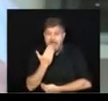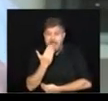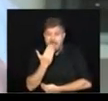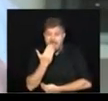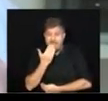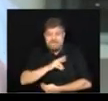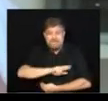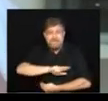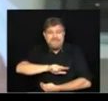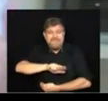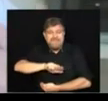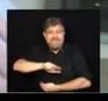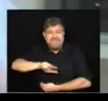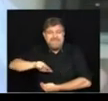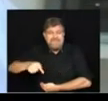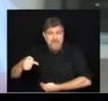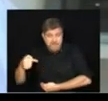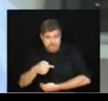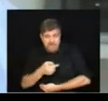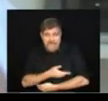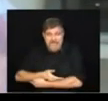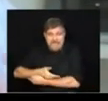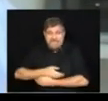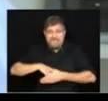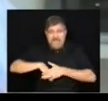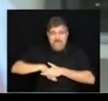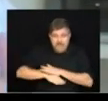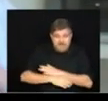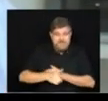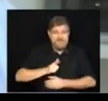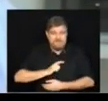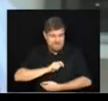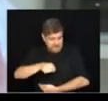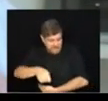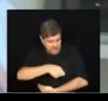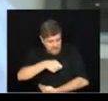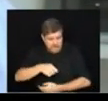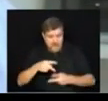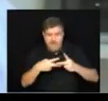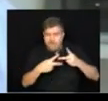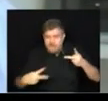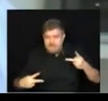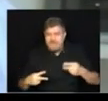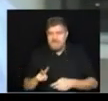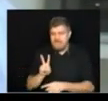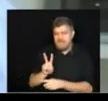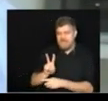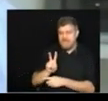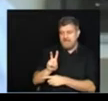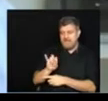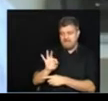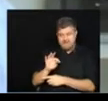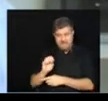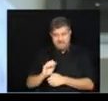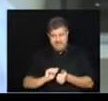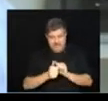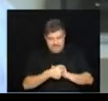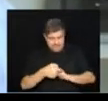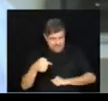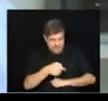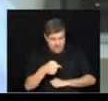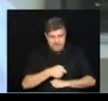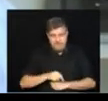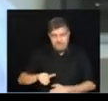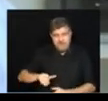tenha uma aceitação em termos de energia, de proteína, de vitaminas adequadas para o seu